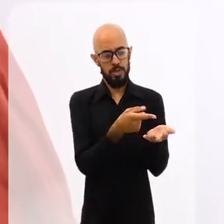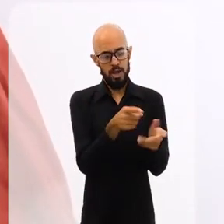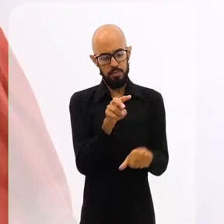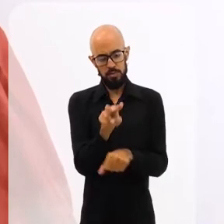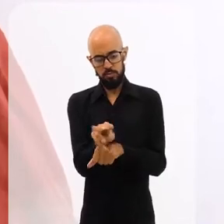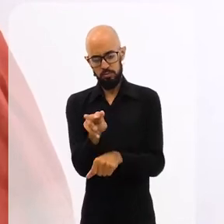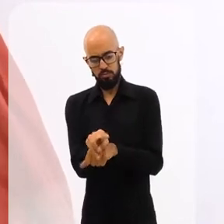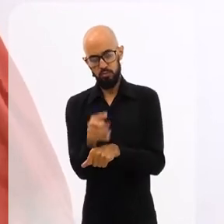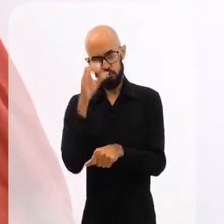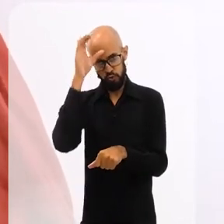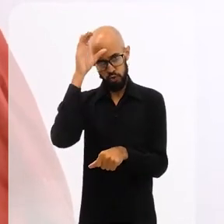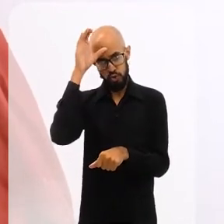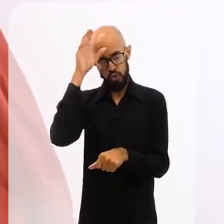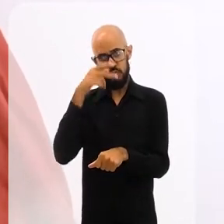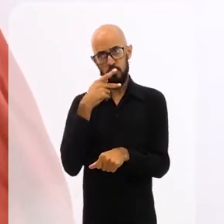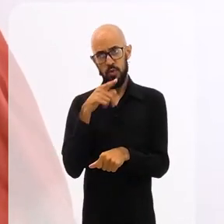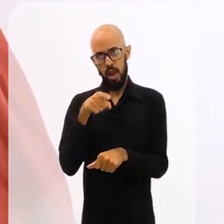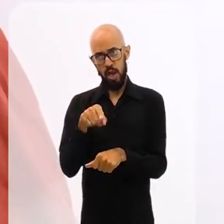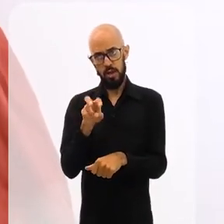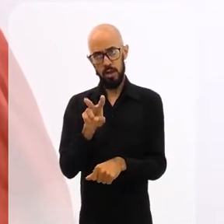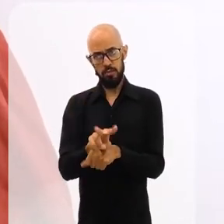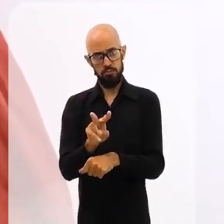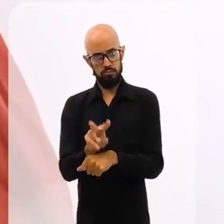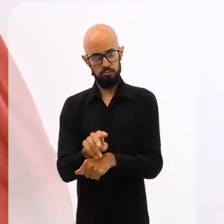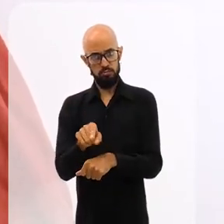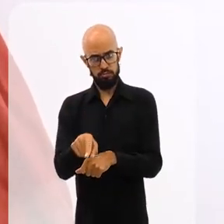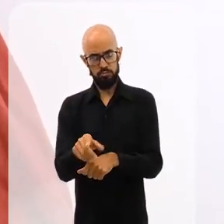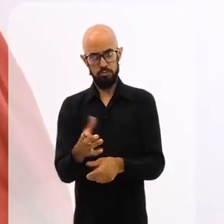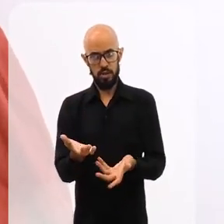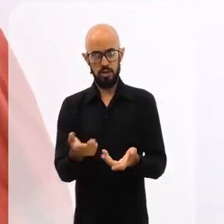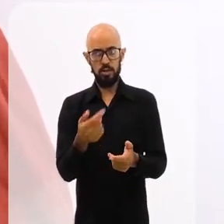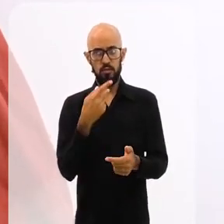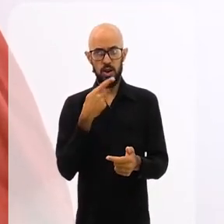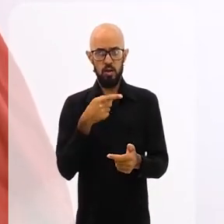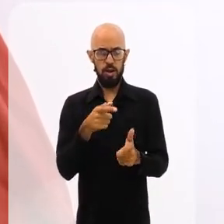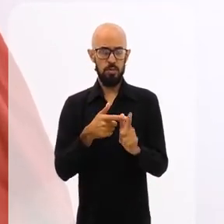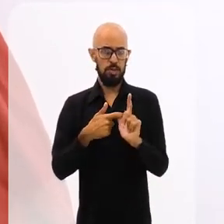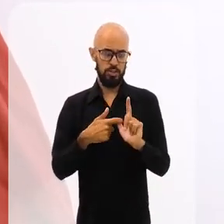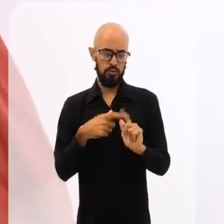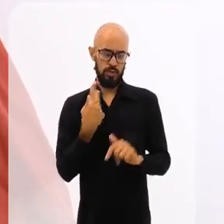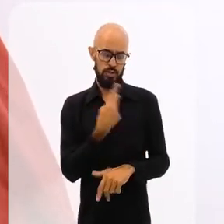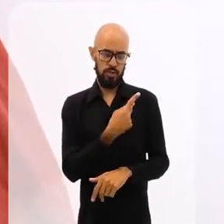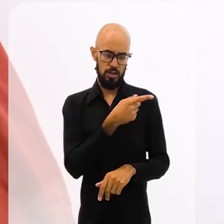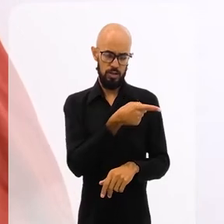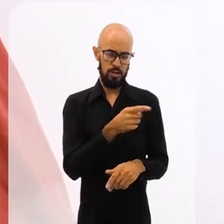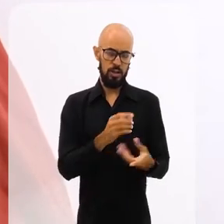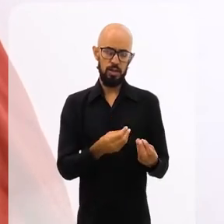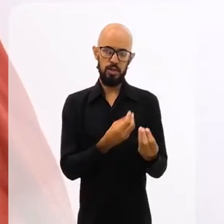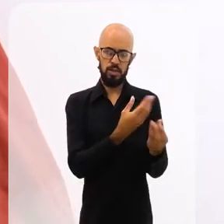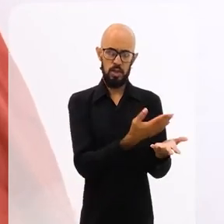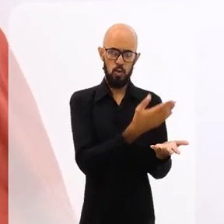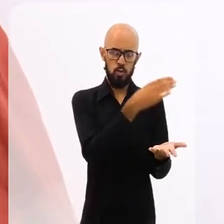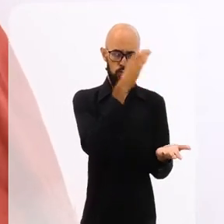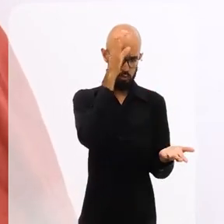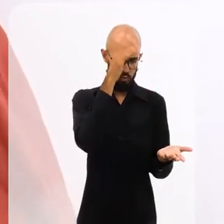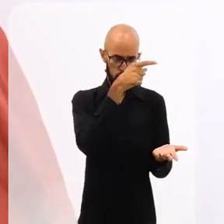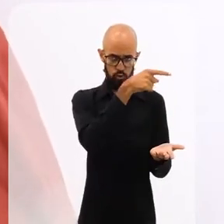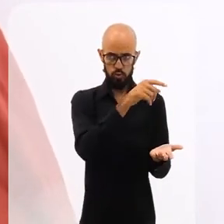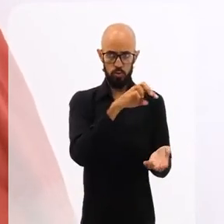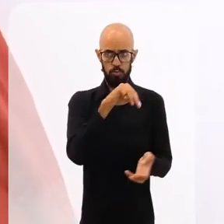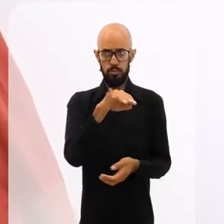próximo e toma conta da família. E vem um tio e diz que as propriedades eram uma dívida que o irmão tinha para com ele. Então